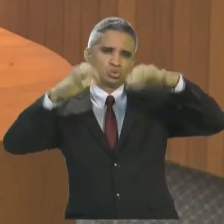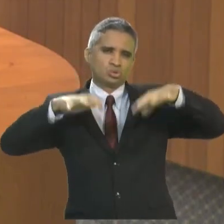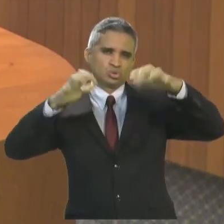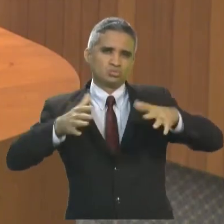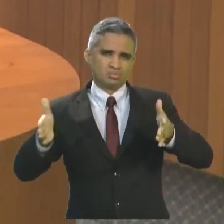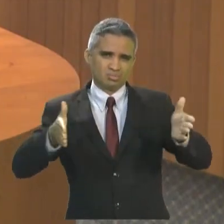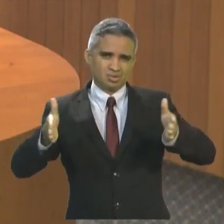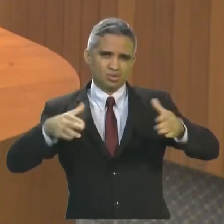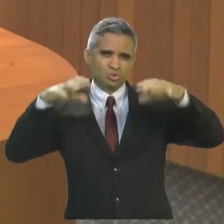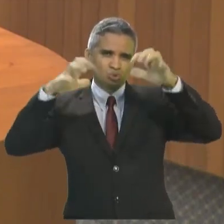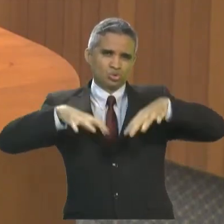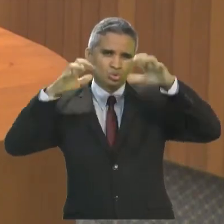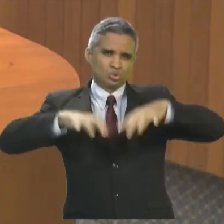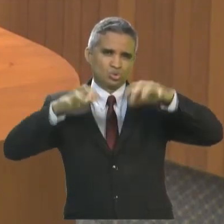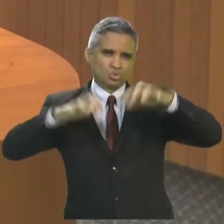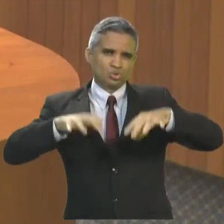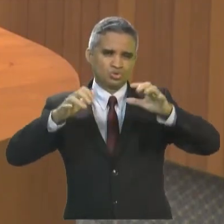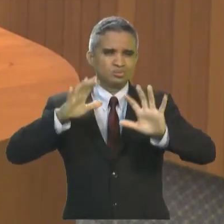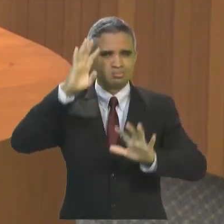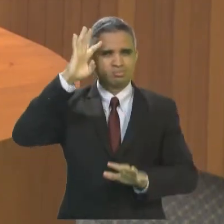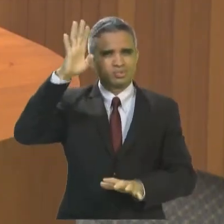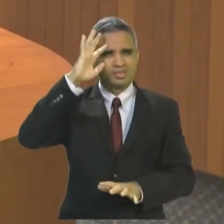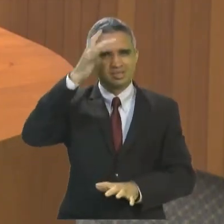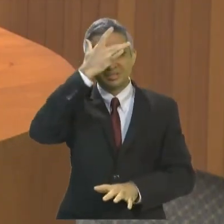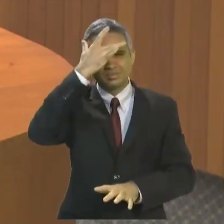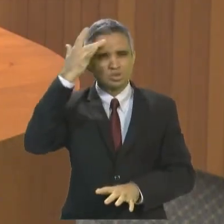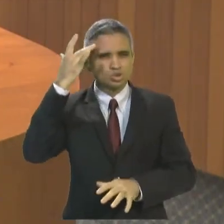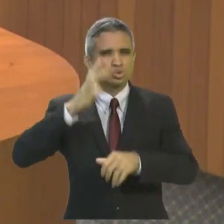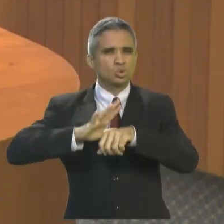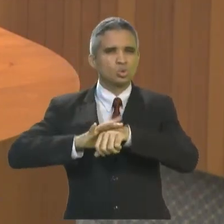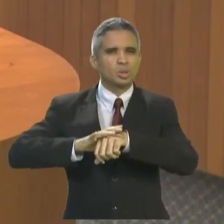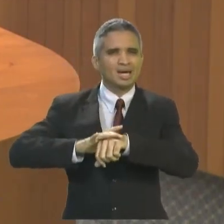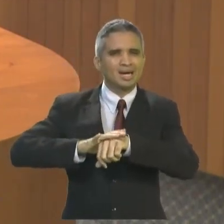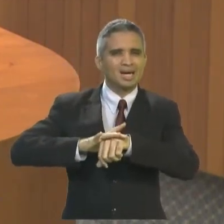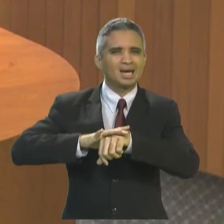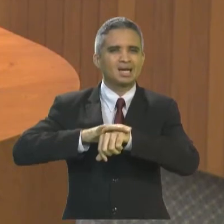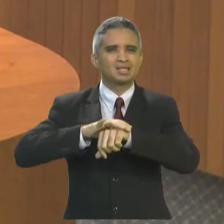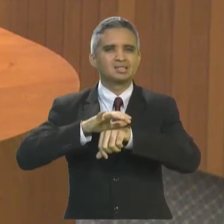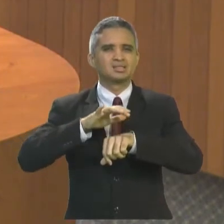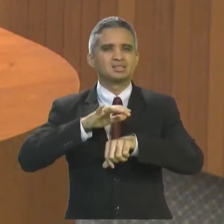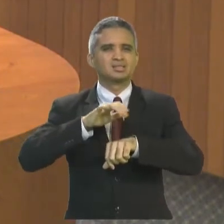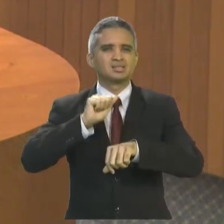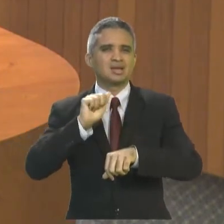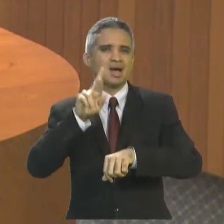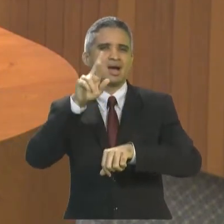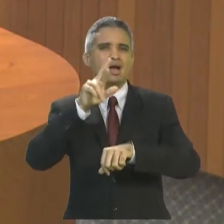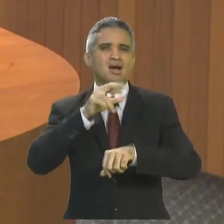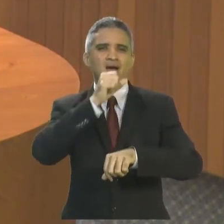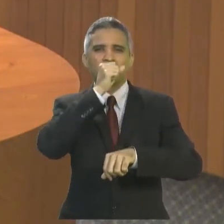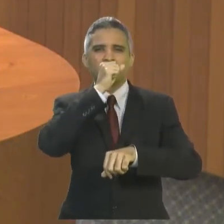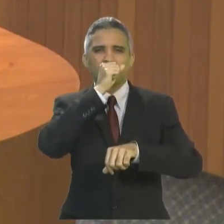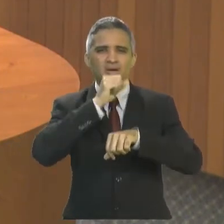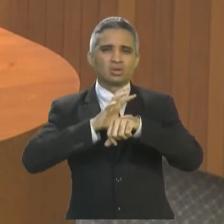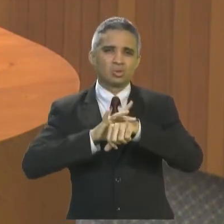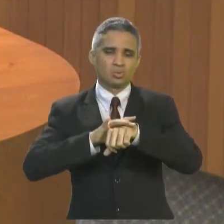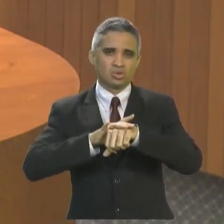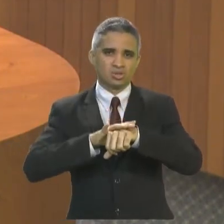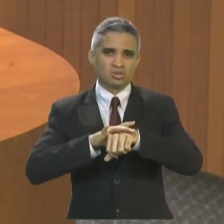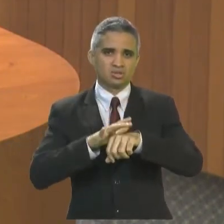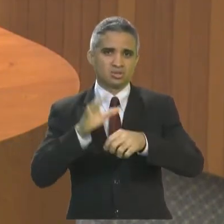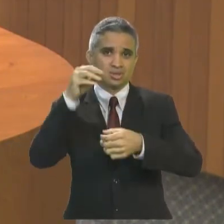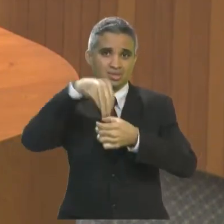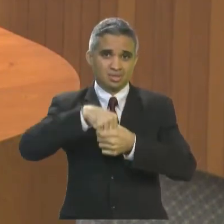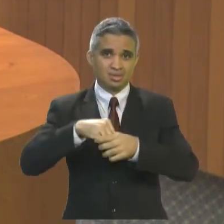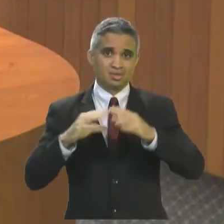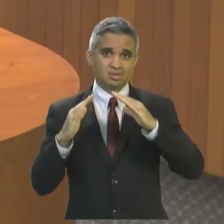que isso tem gerado e o nível de transmissão que tem sido levado às pessoas dentro de casa. Eu